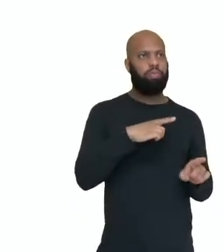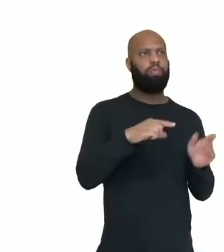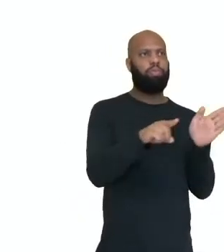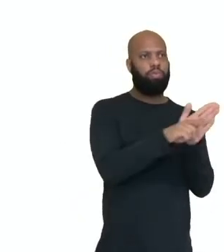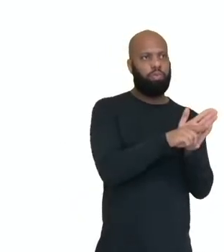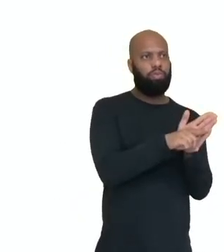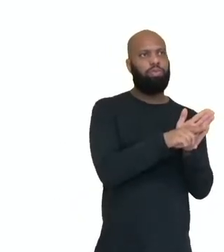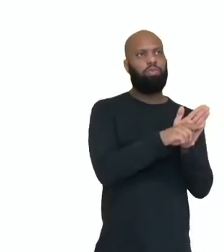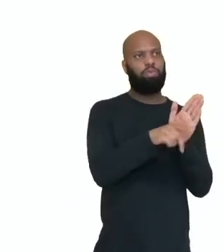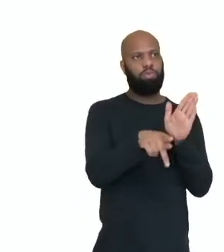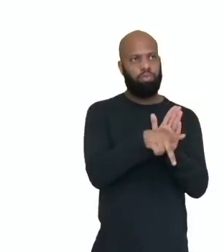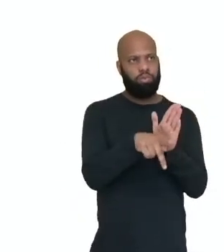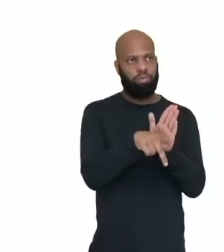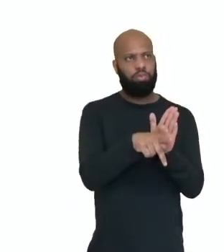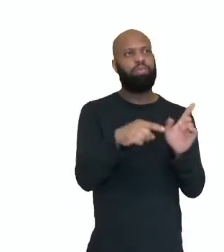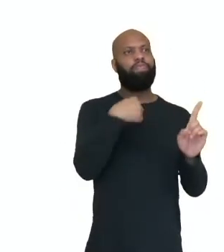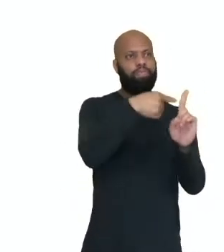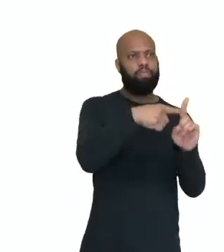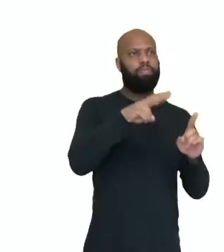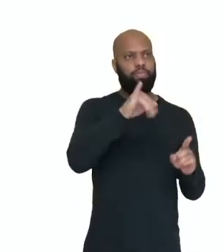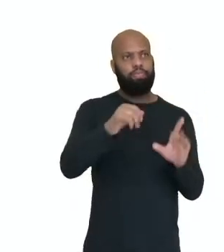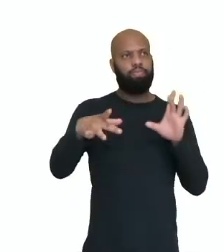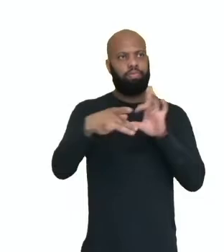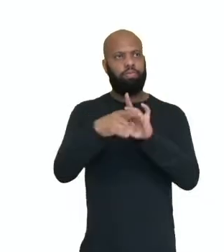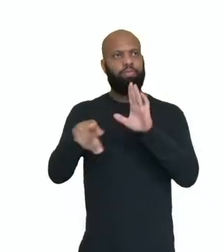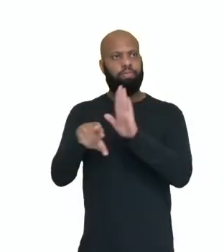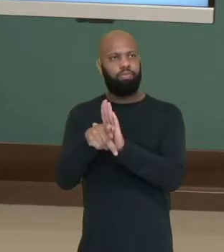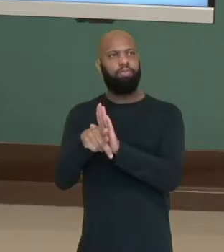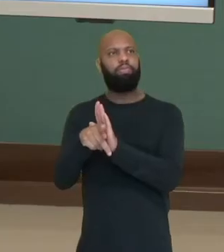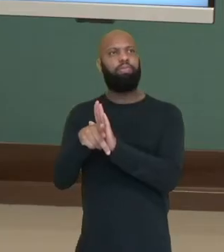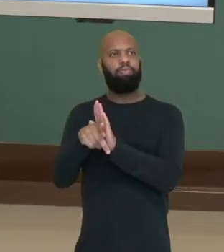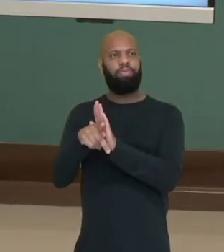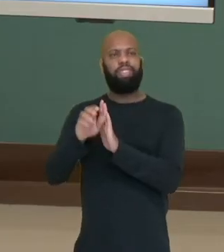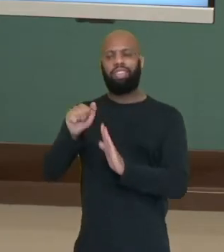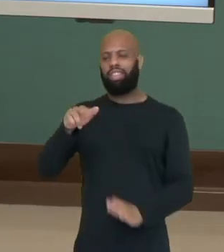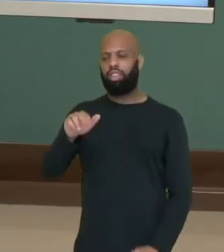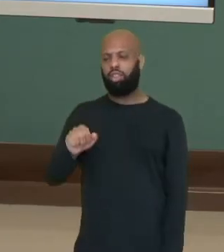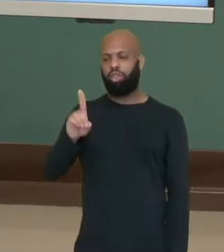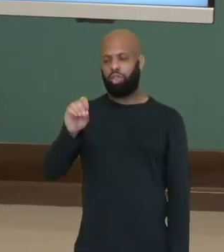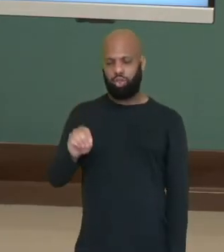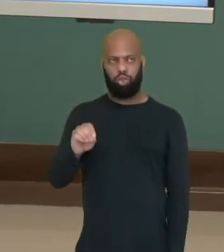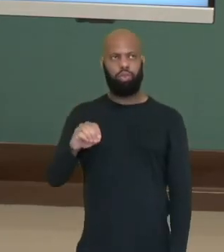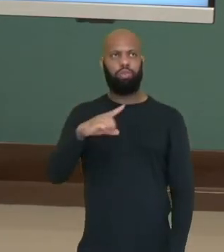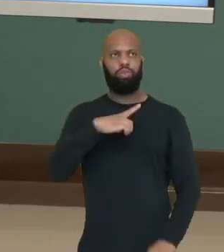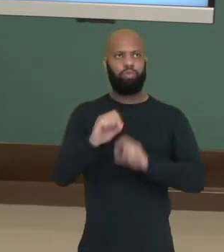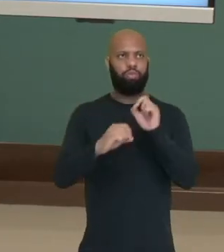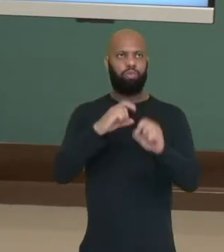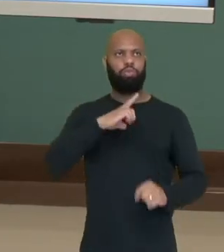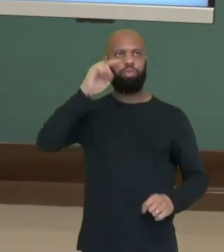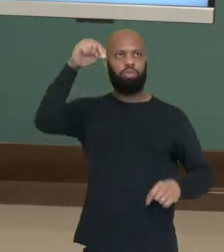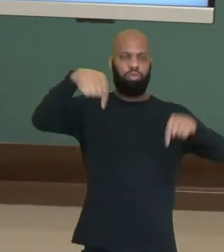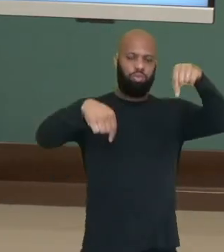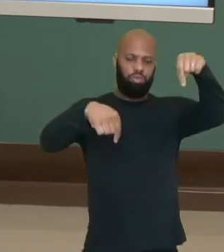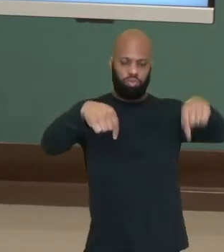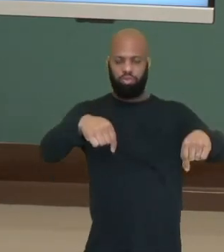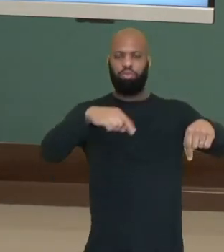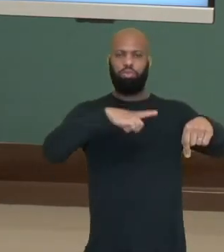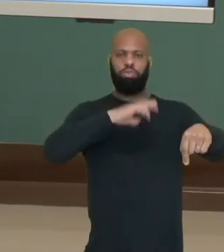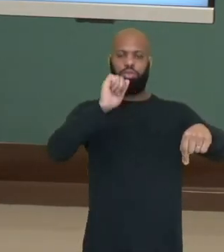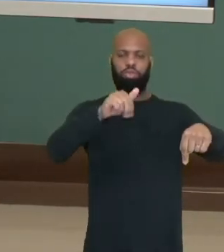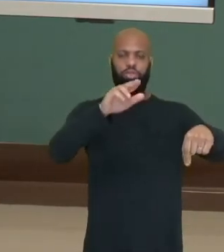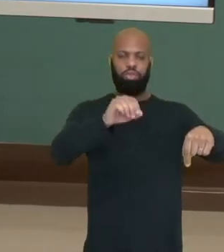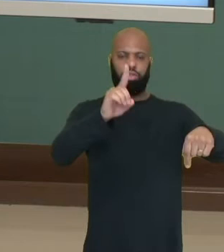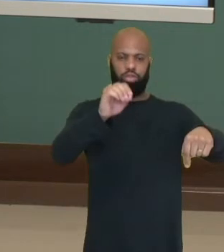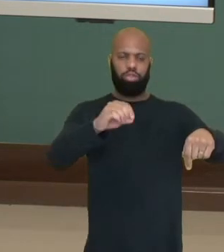polo negativo, o cátodo da eletrólise. Então, veja aqui, ó, a gente tem o ânodo ligado aqui na parte positiva da pilha, o